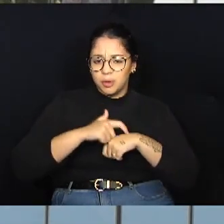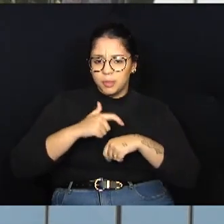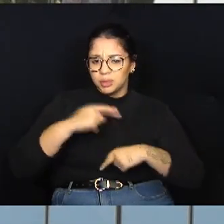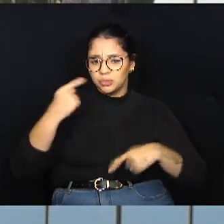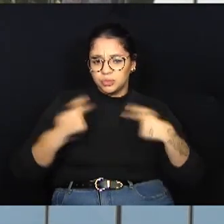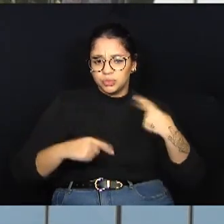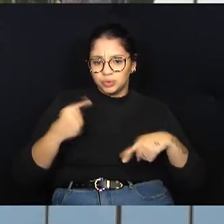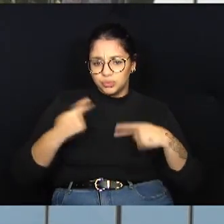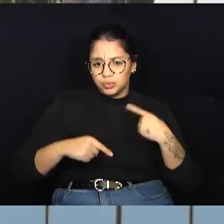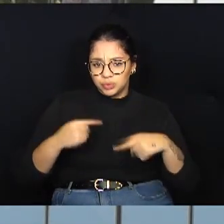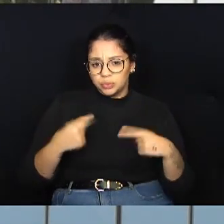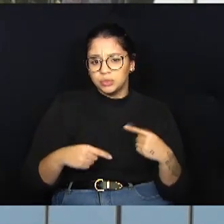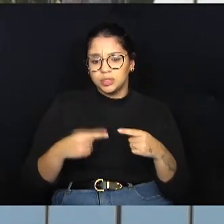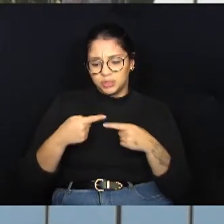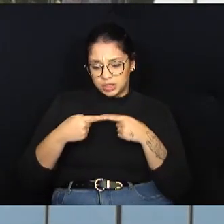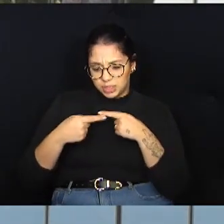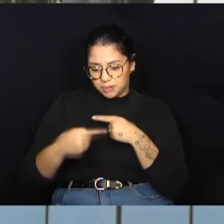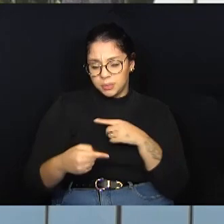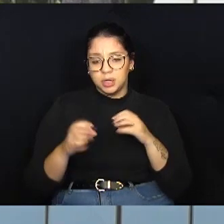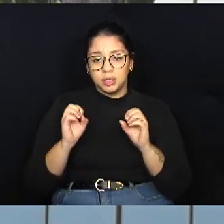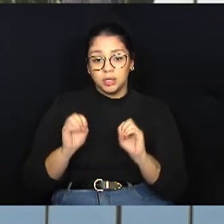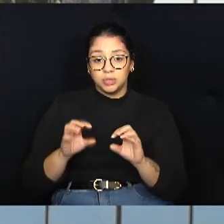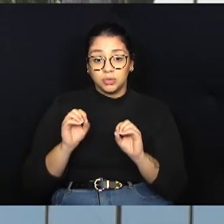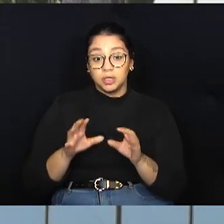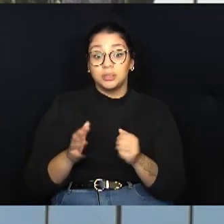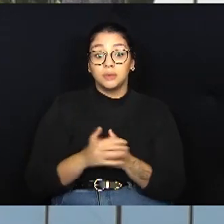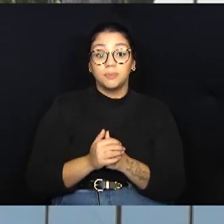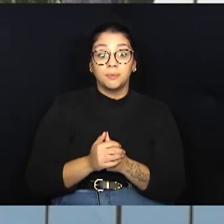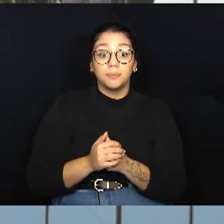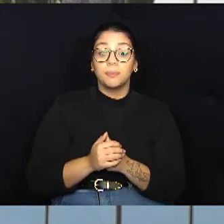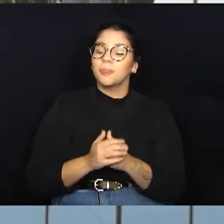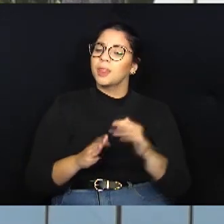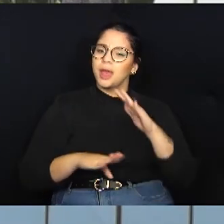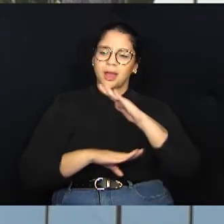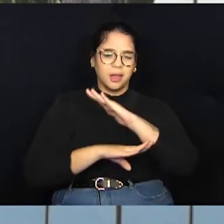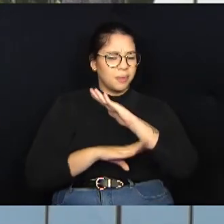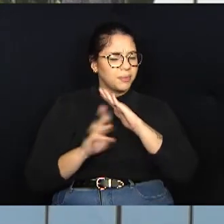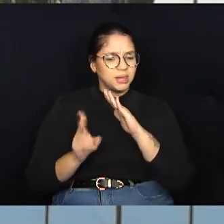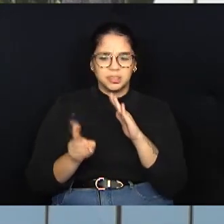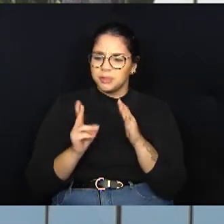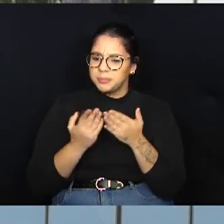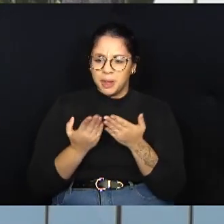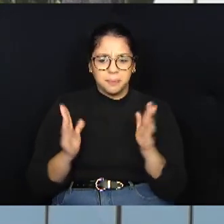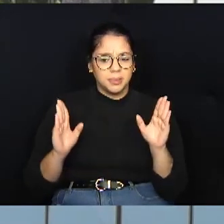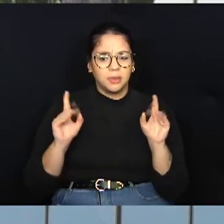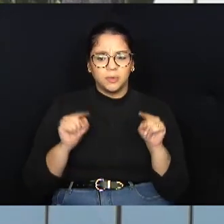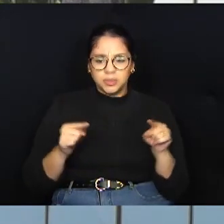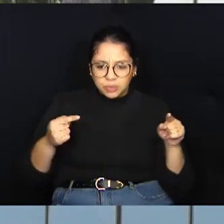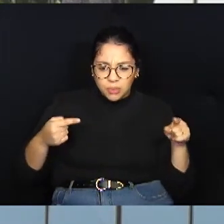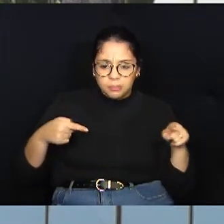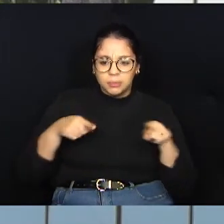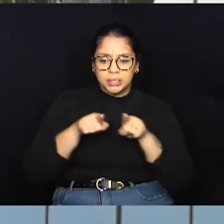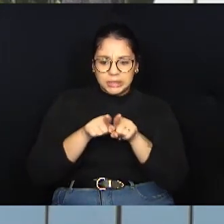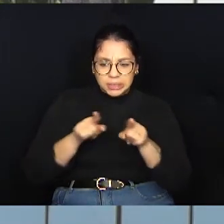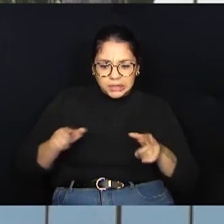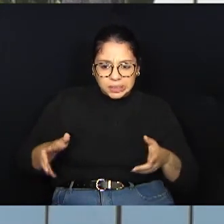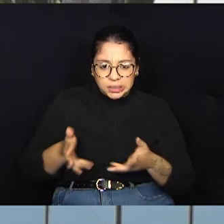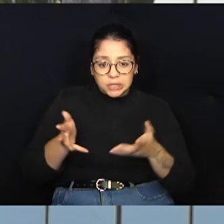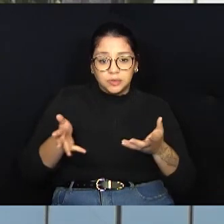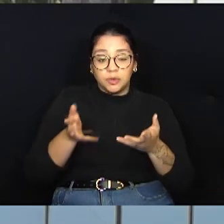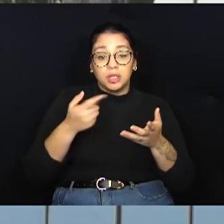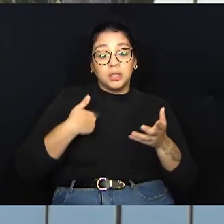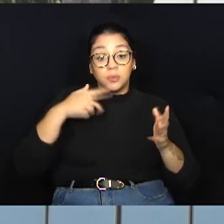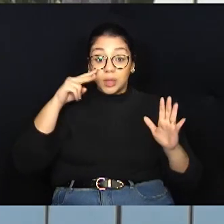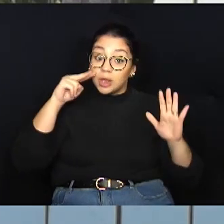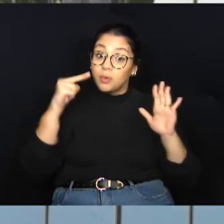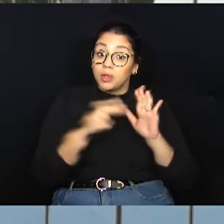em semanas de educação. A Câmara sempre se abriu para isso, sempre foi uma parceira incentivadora, e eu reconheço